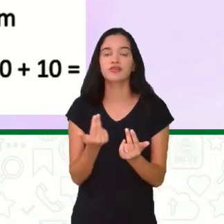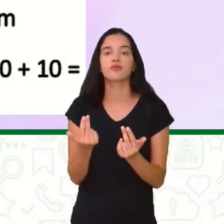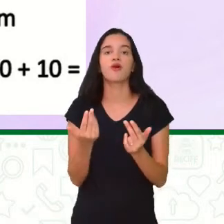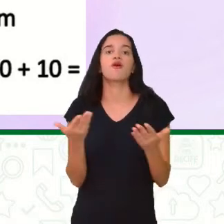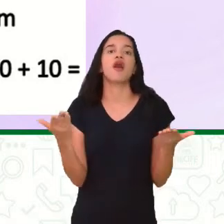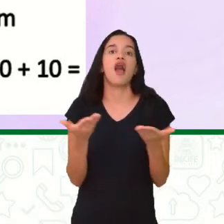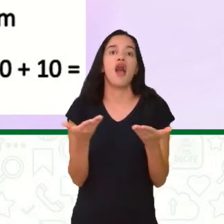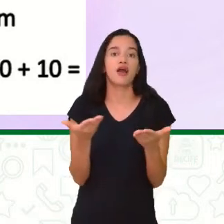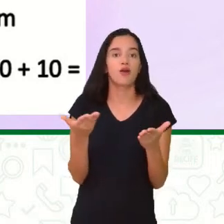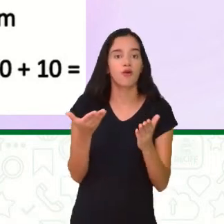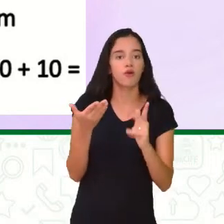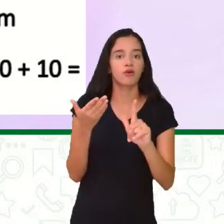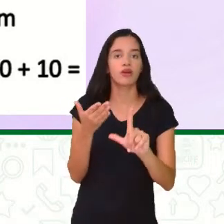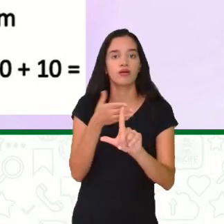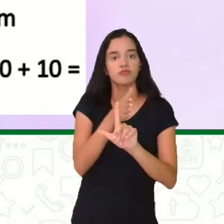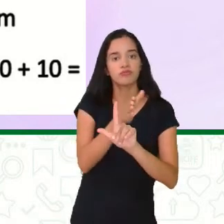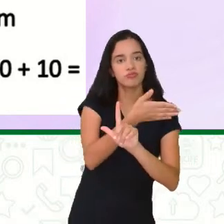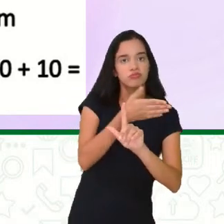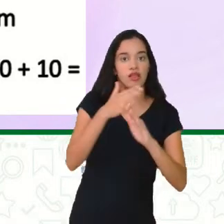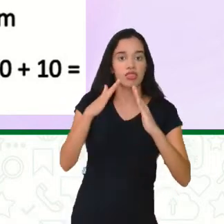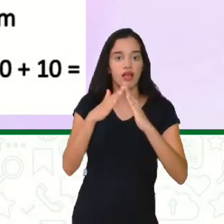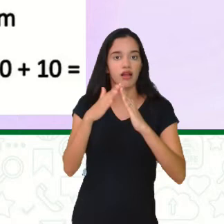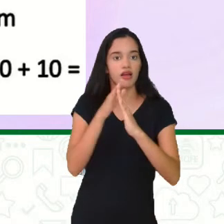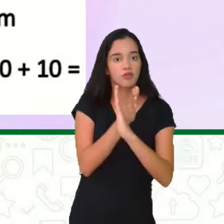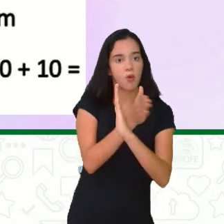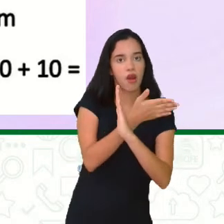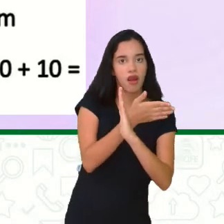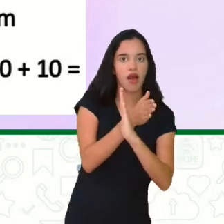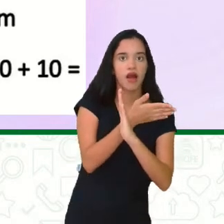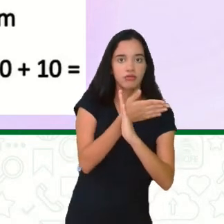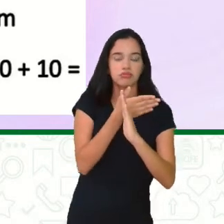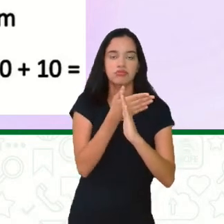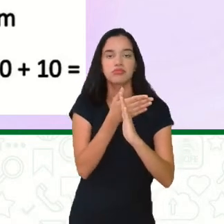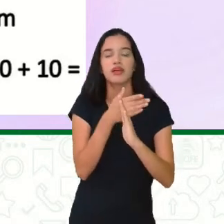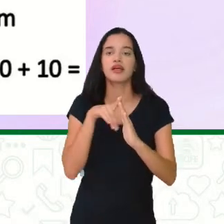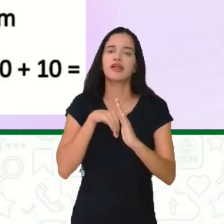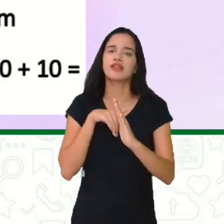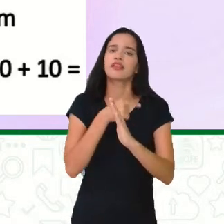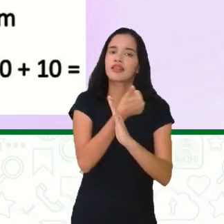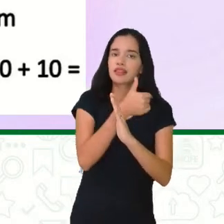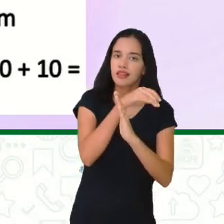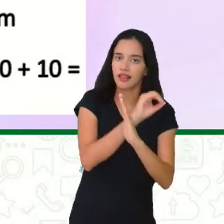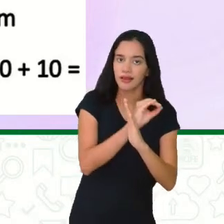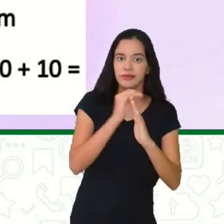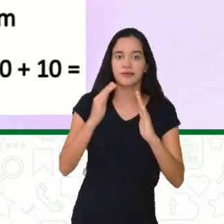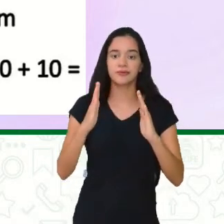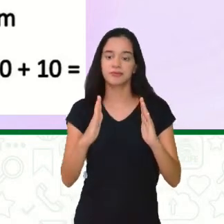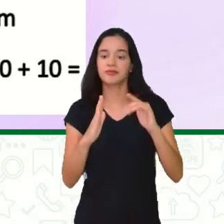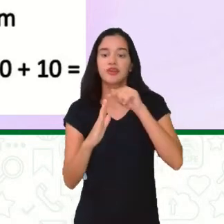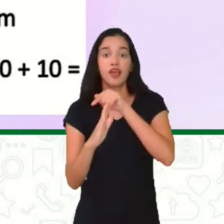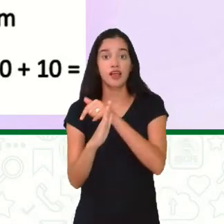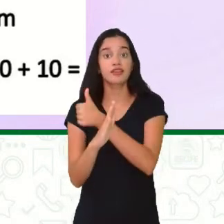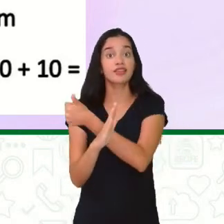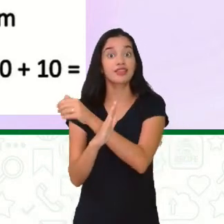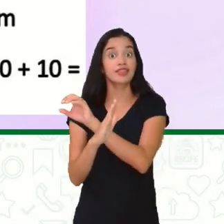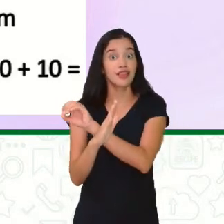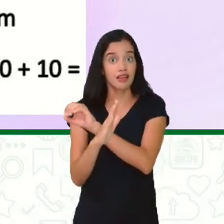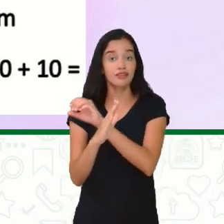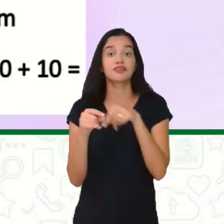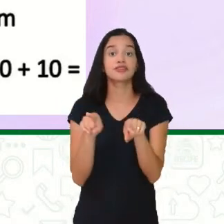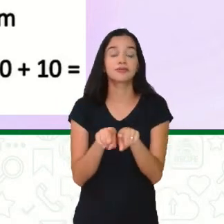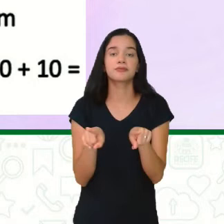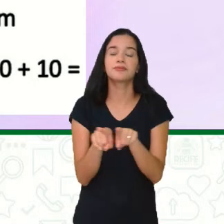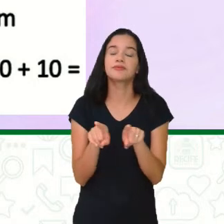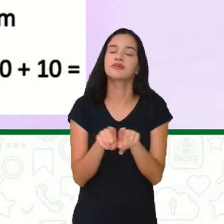lateral, você tem 10 metros. Na lateral 2, você também tem 10 metros. Ou seja,